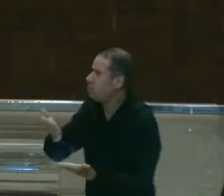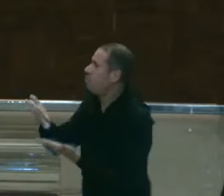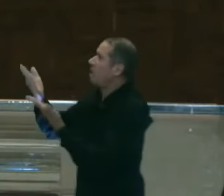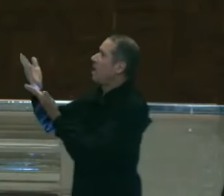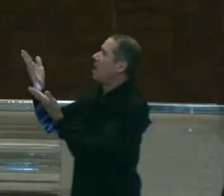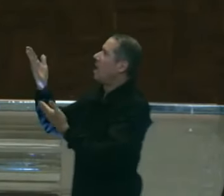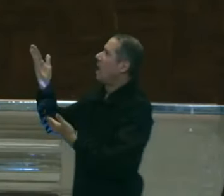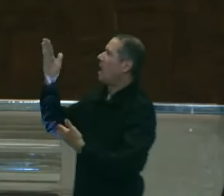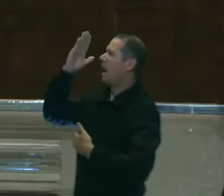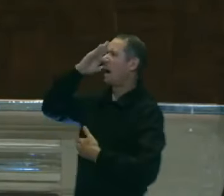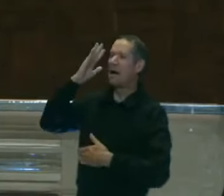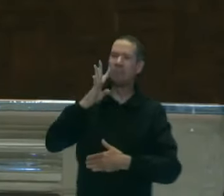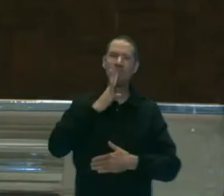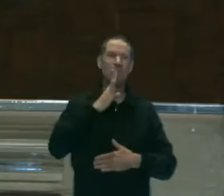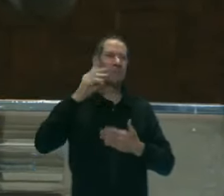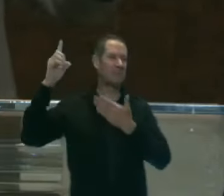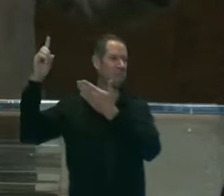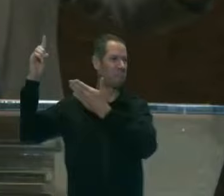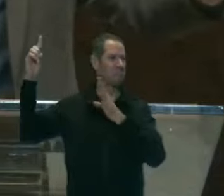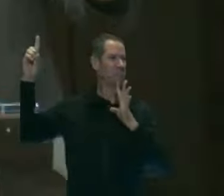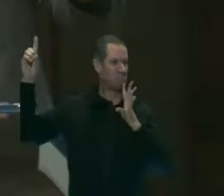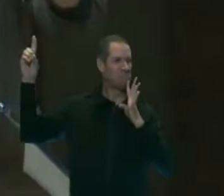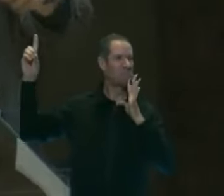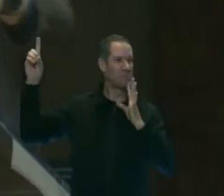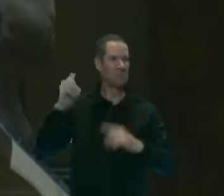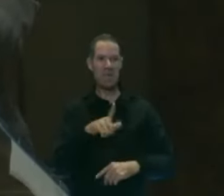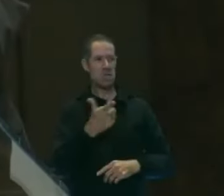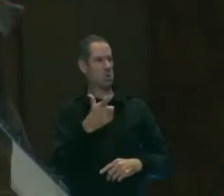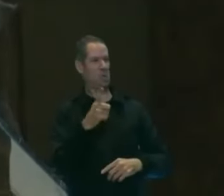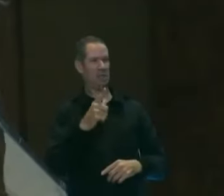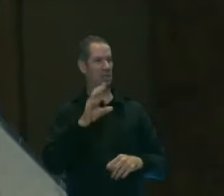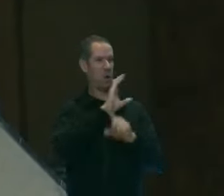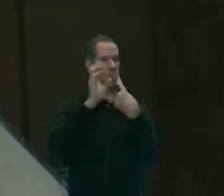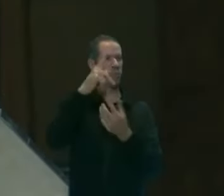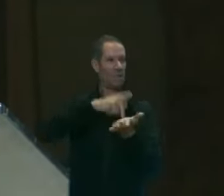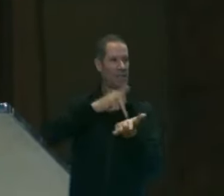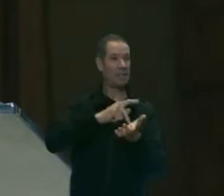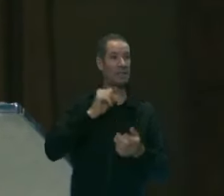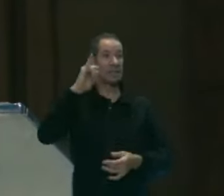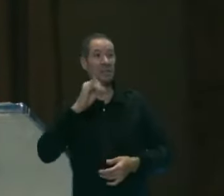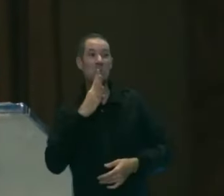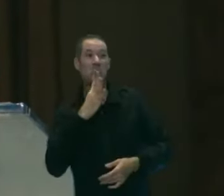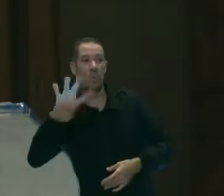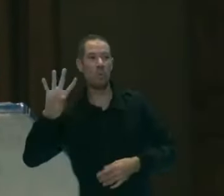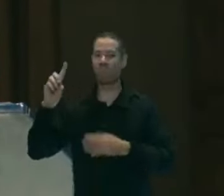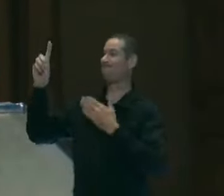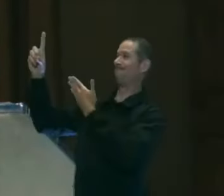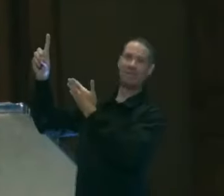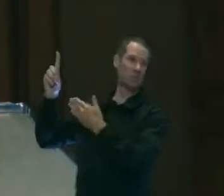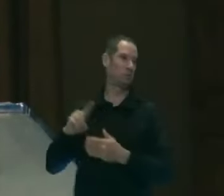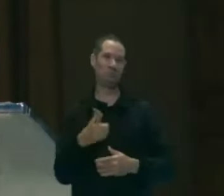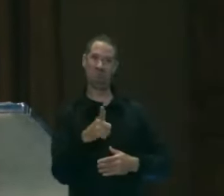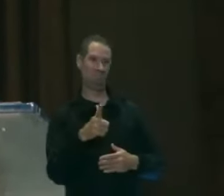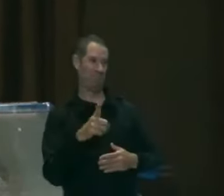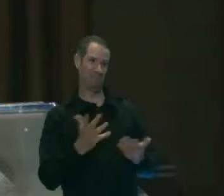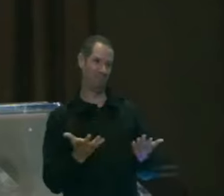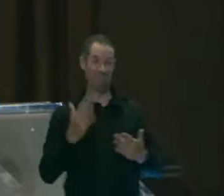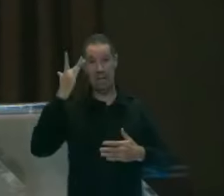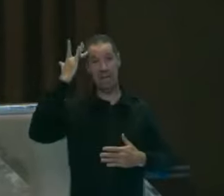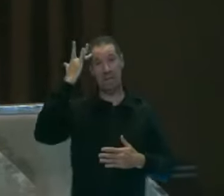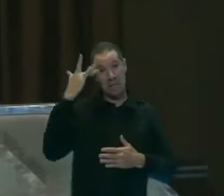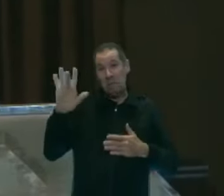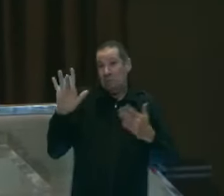quem Deus era. Não existe culto verdadeiro quando não conhecemos a Deus. Quando